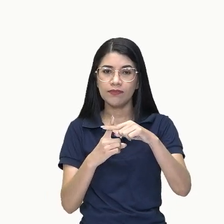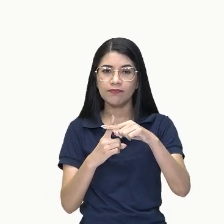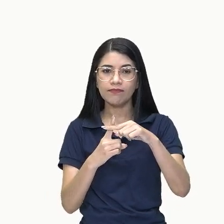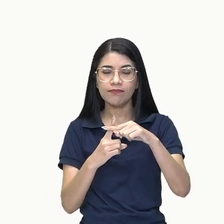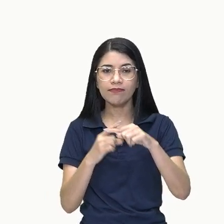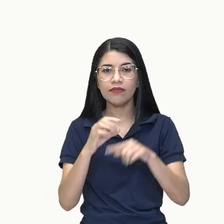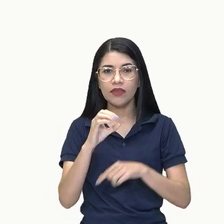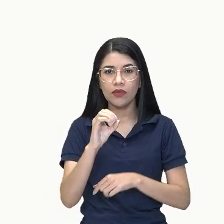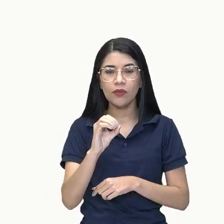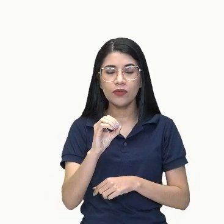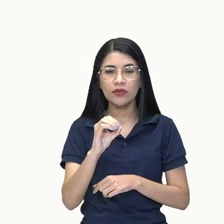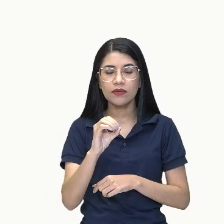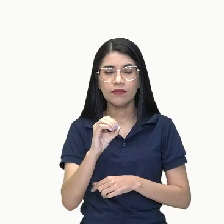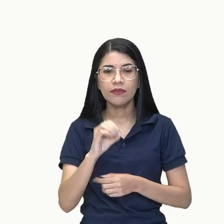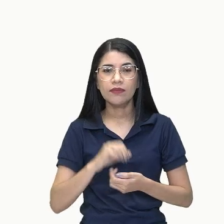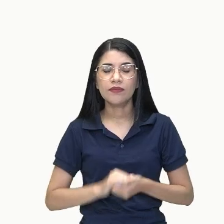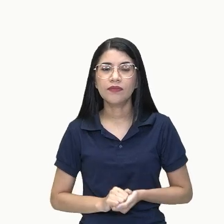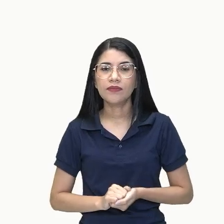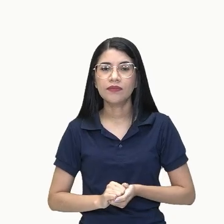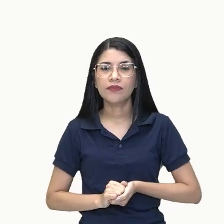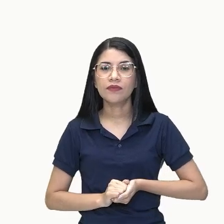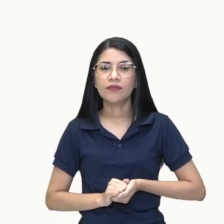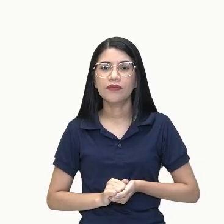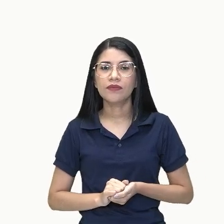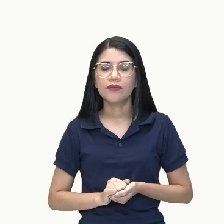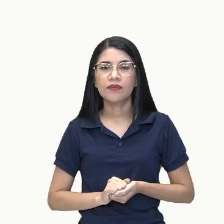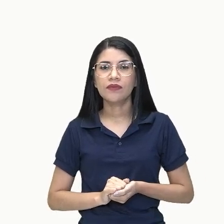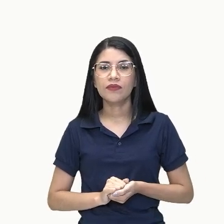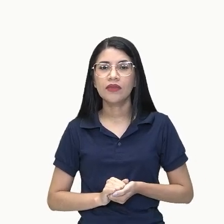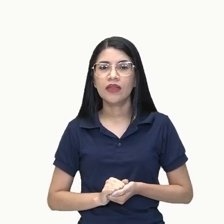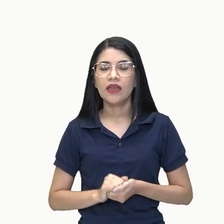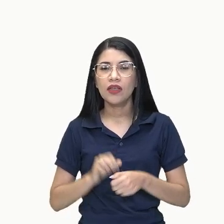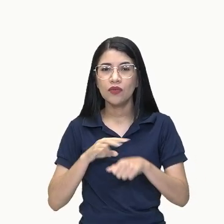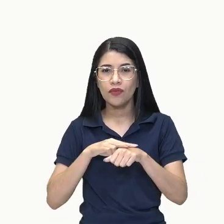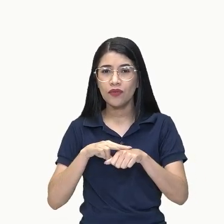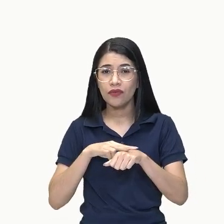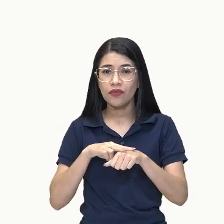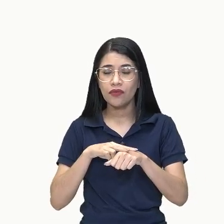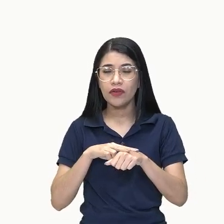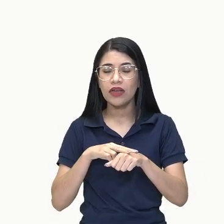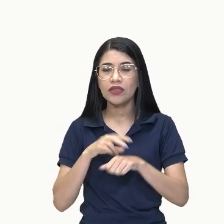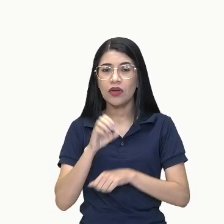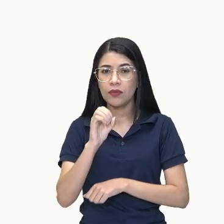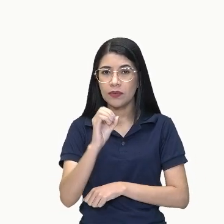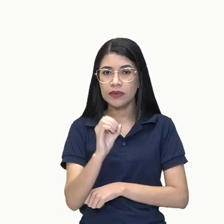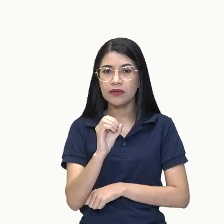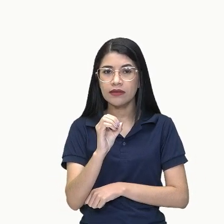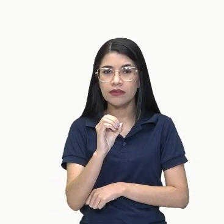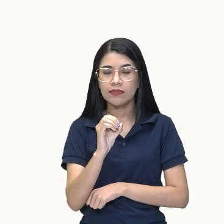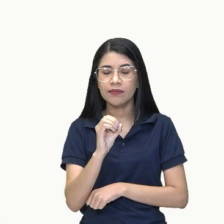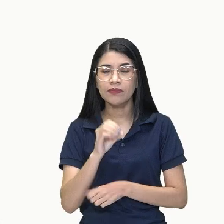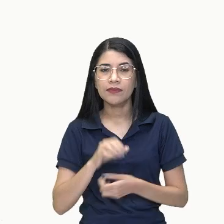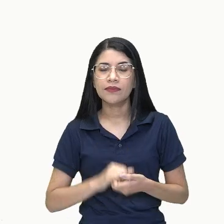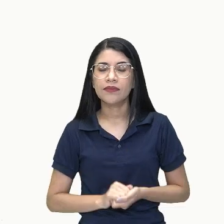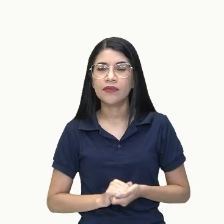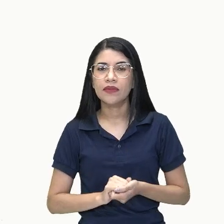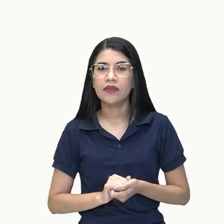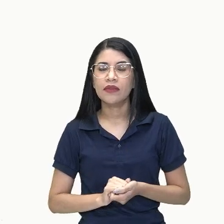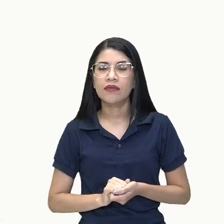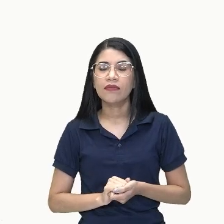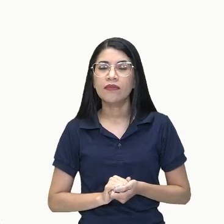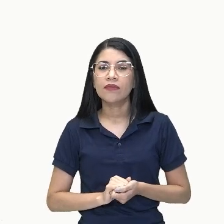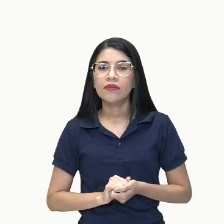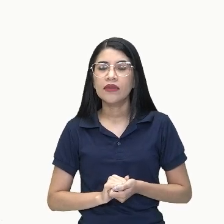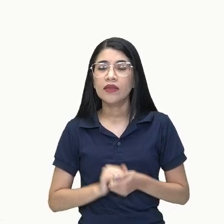tudo bem? O zero vai estar presente bem aqui no encontro delas, bem aqui. Então, aqui você vai considerar o zero do x,